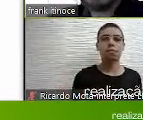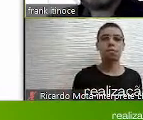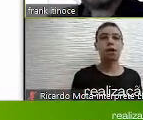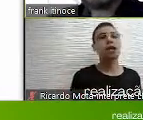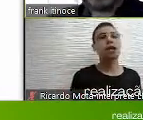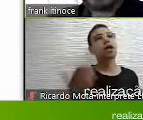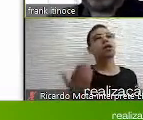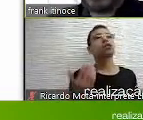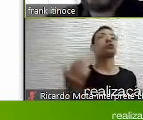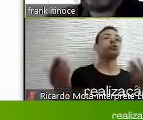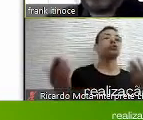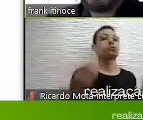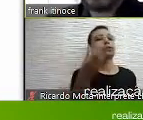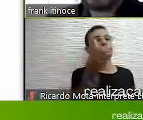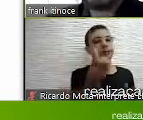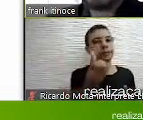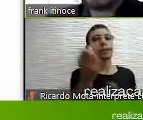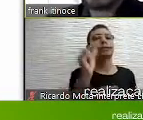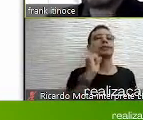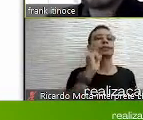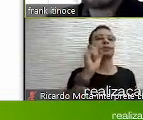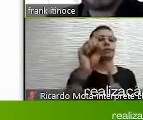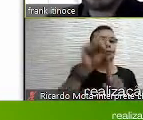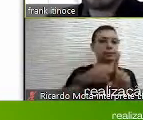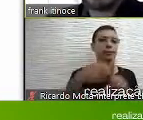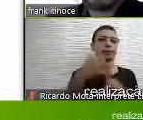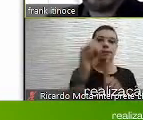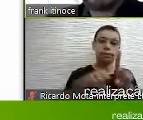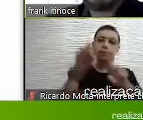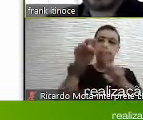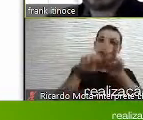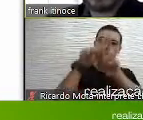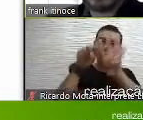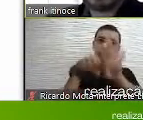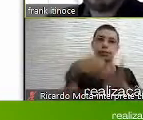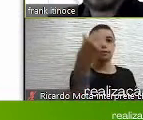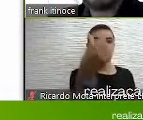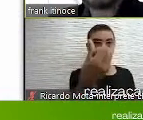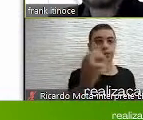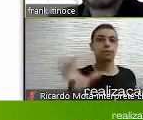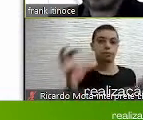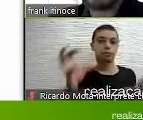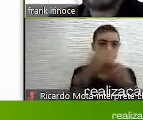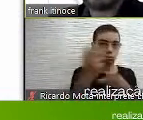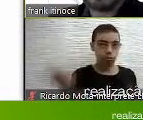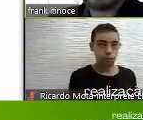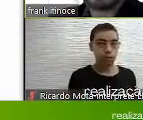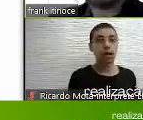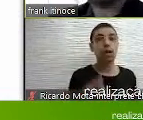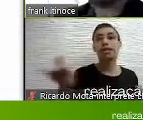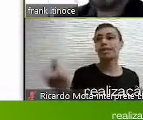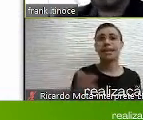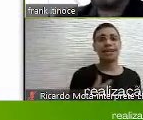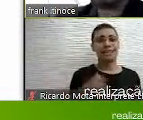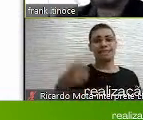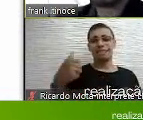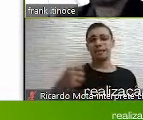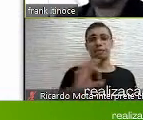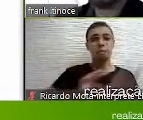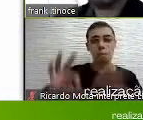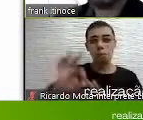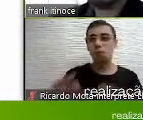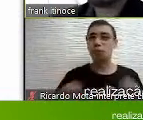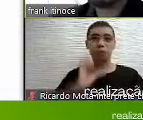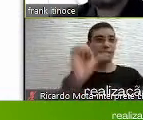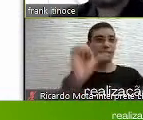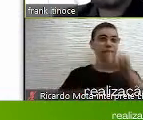meses, se o proprietário ele teve uma fiscalização orientativa, ele não fez nada, ou ainda está se regularizando, ele pode